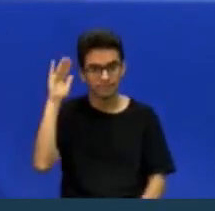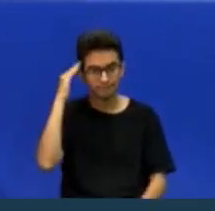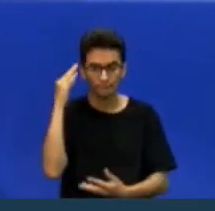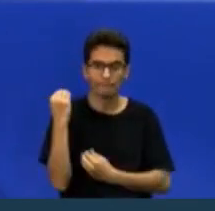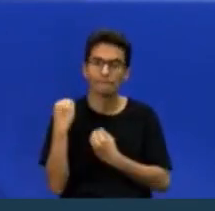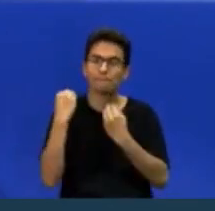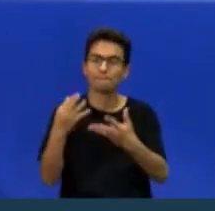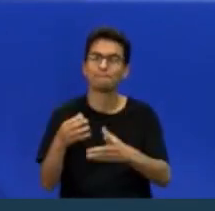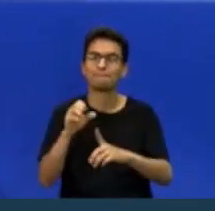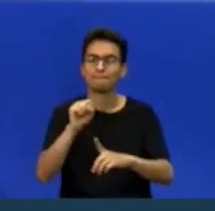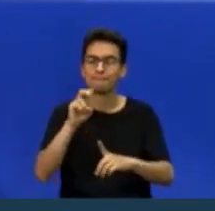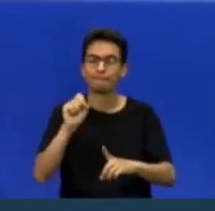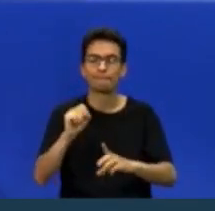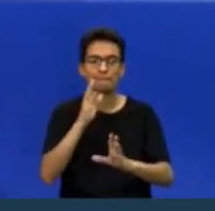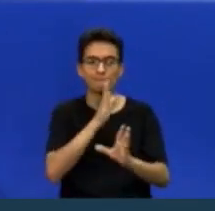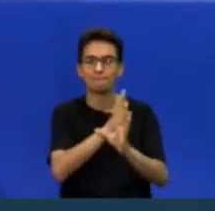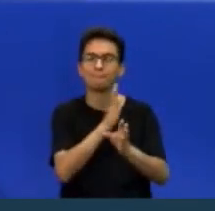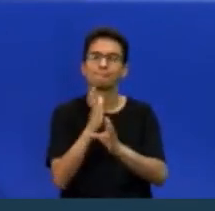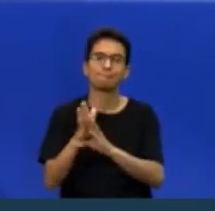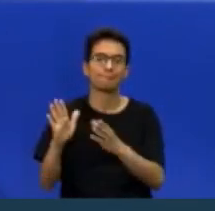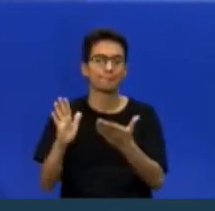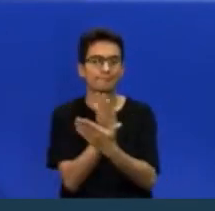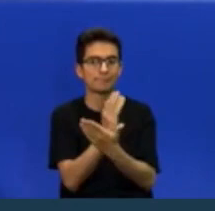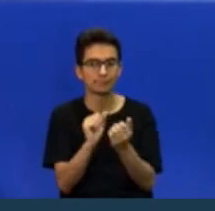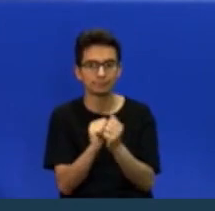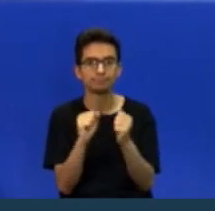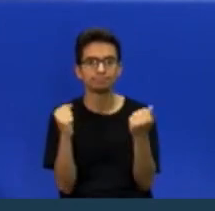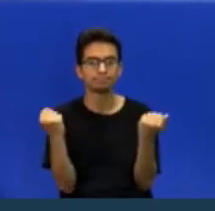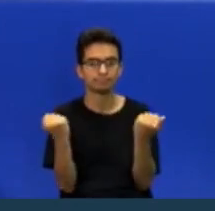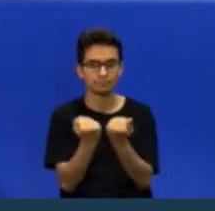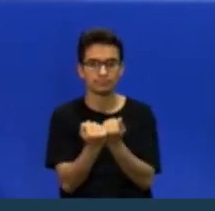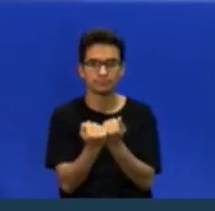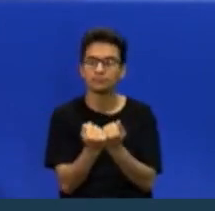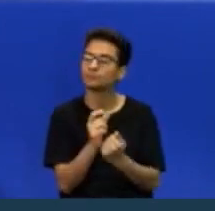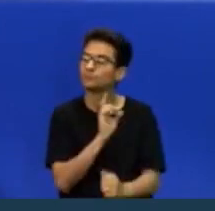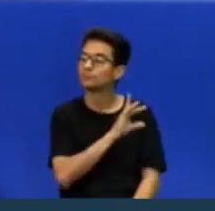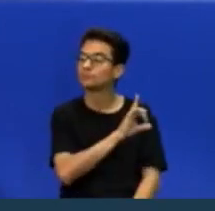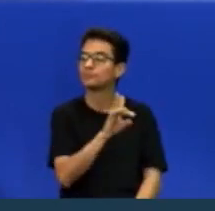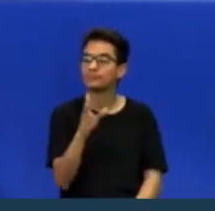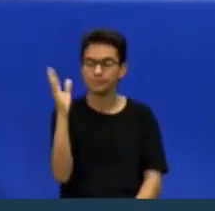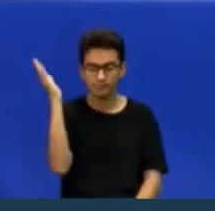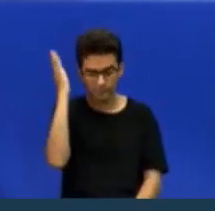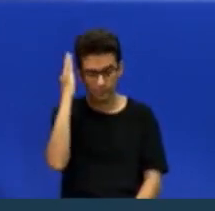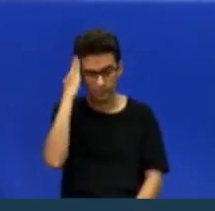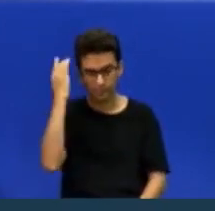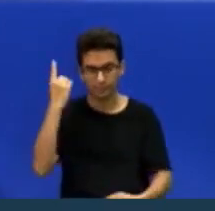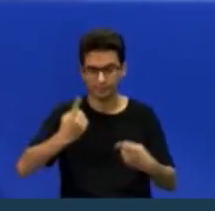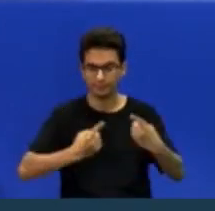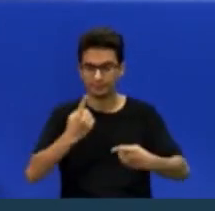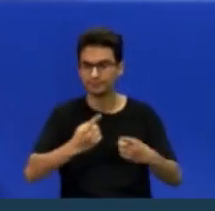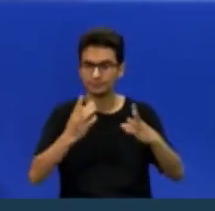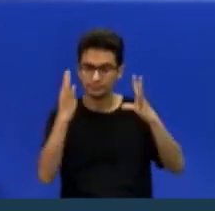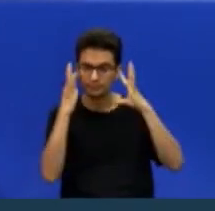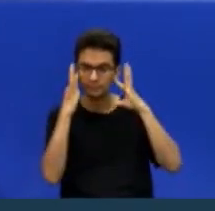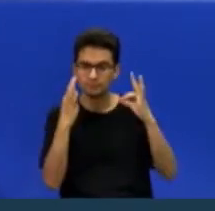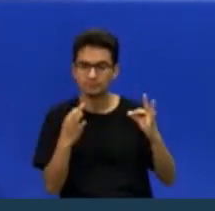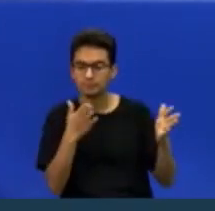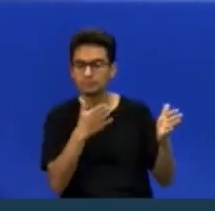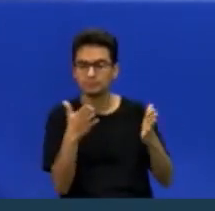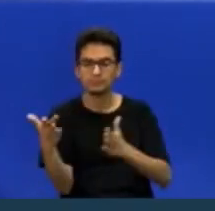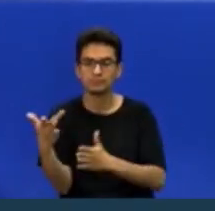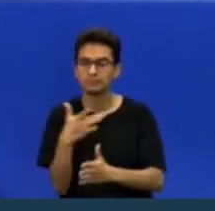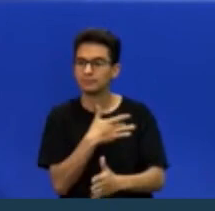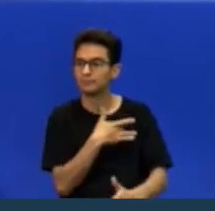ao SUS identificar fatores associados com a saúde dos indivíduos, formular as políticas de atendimento à saúde